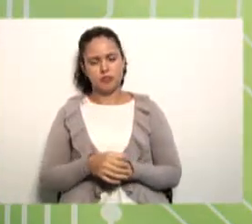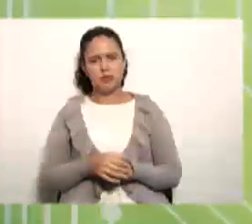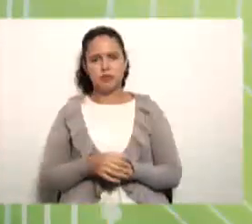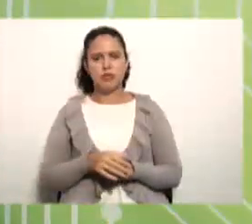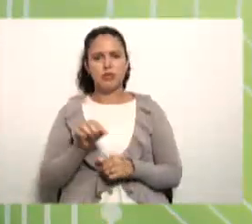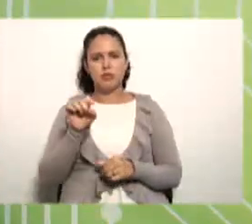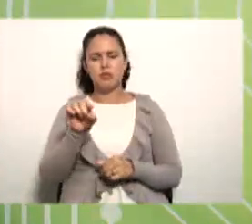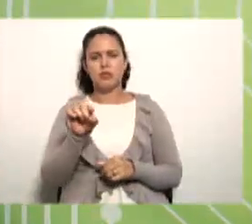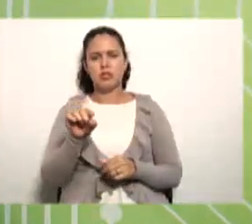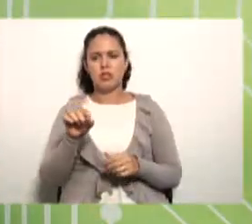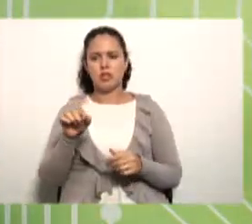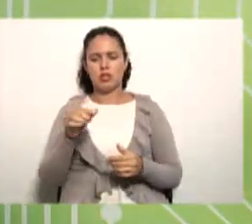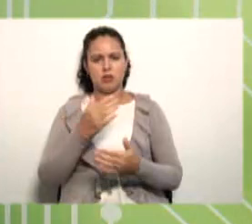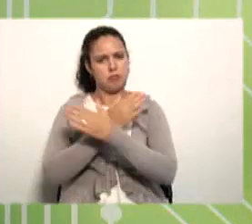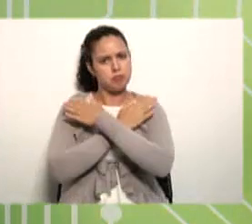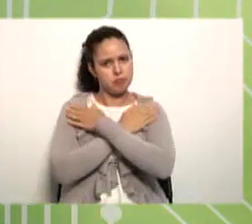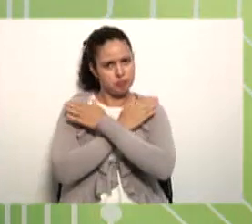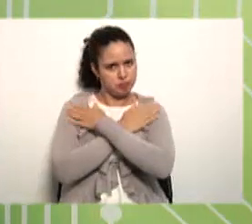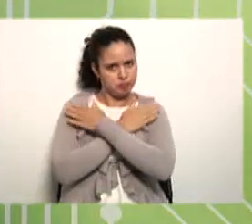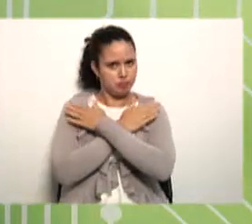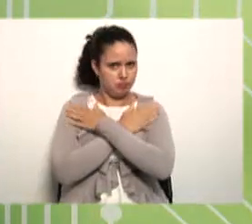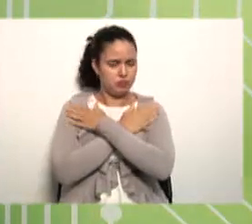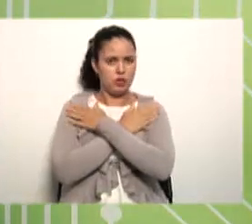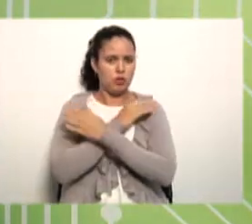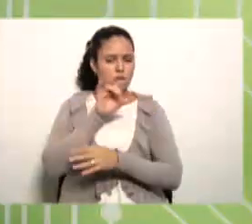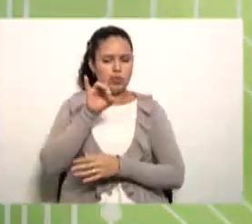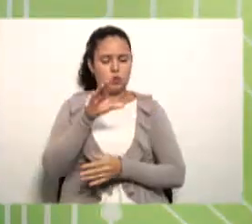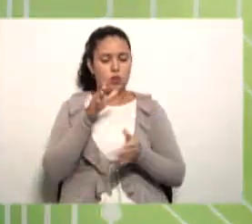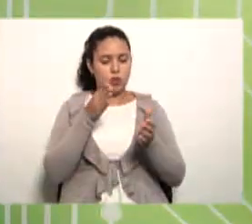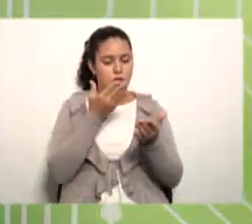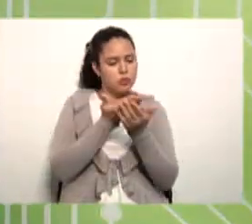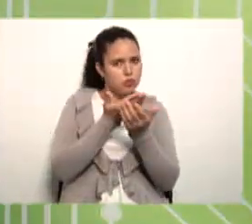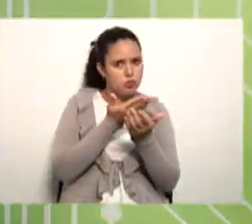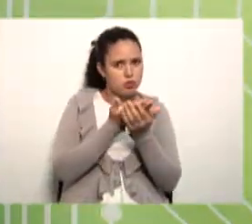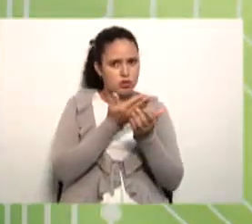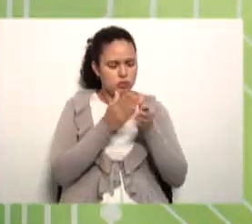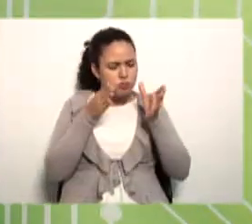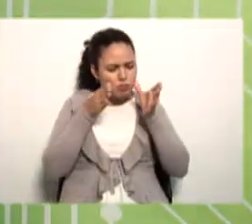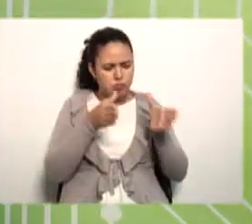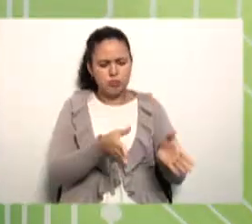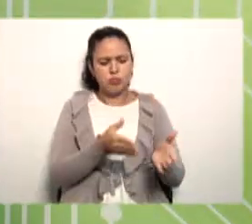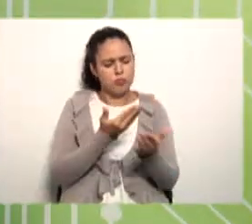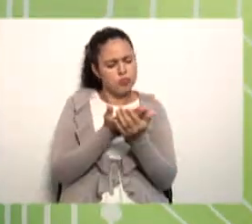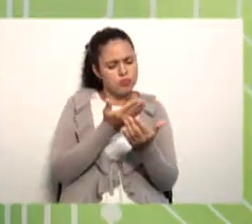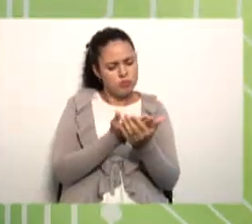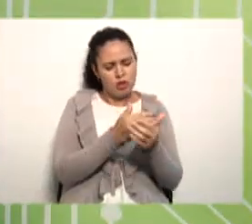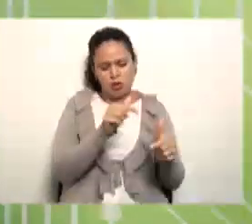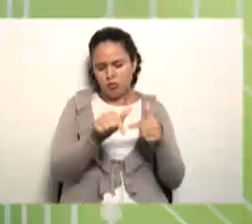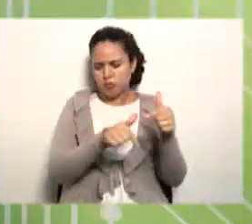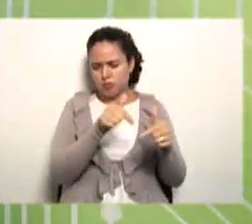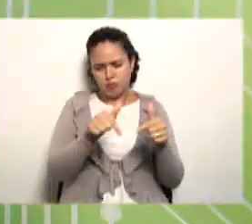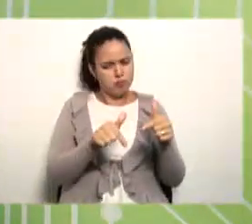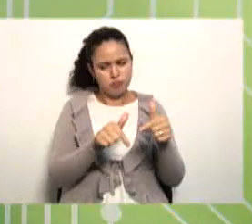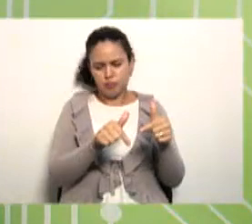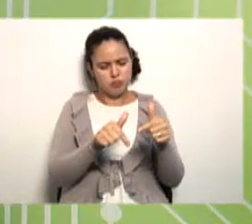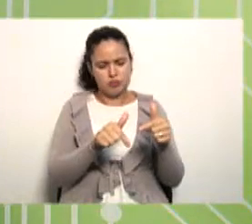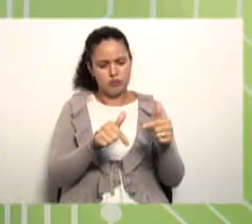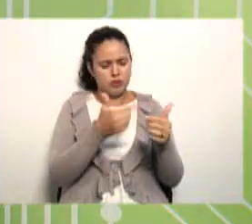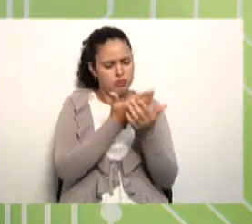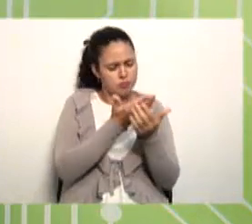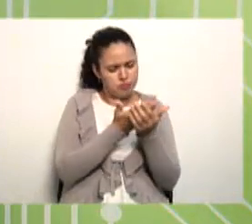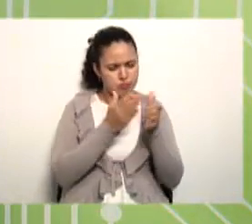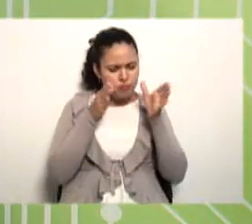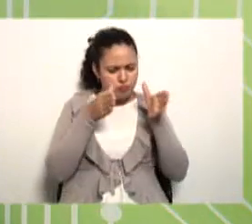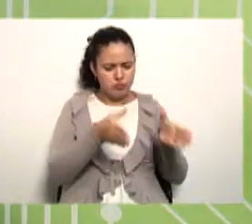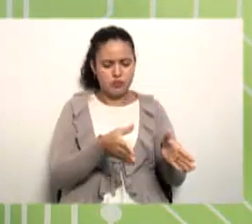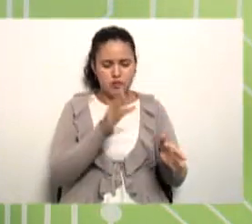está trabalhando, você está estudando, qual é o custo de estar estudando? Muitas vezes, estudar é de graça. Você